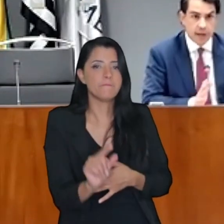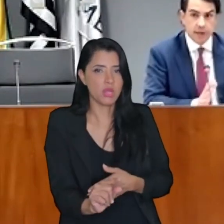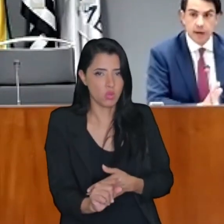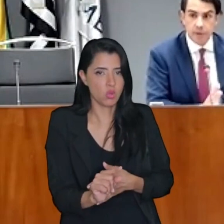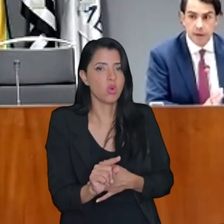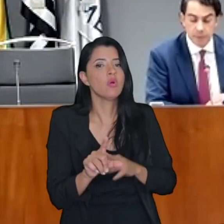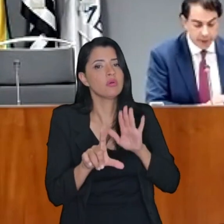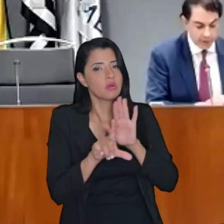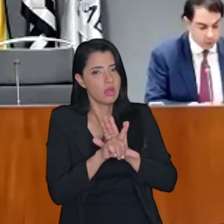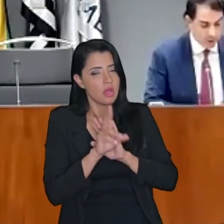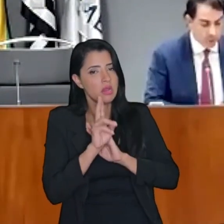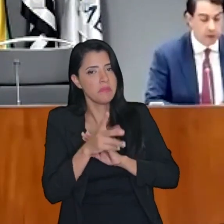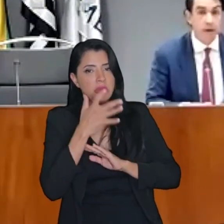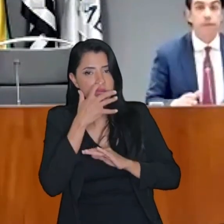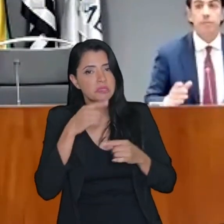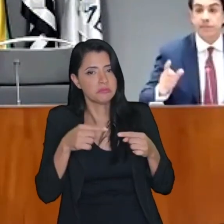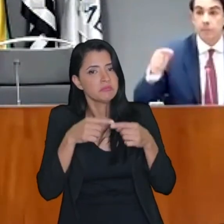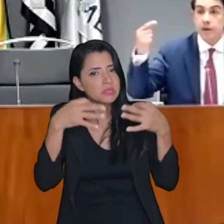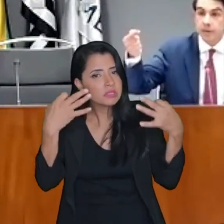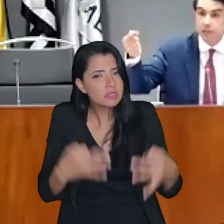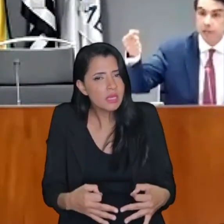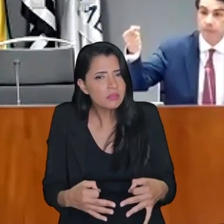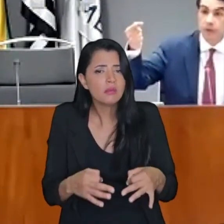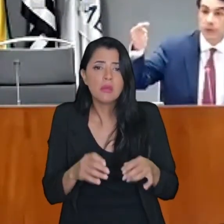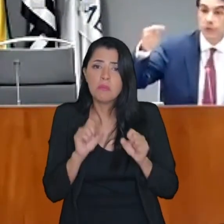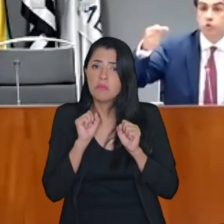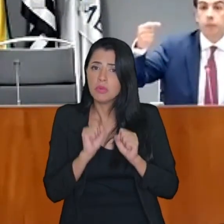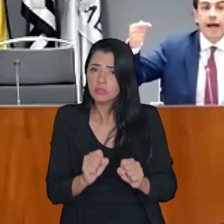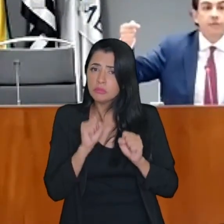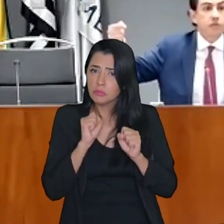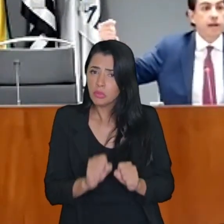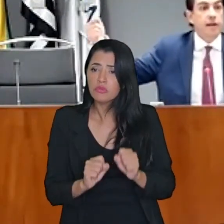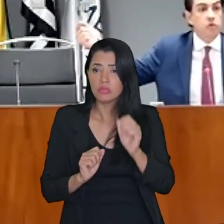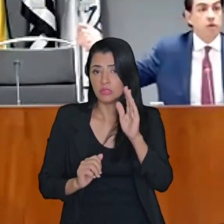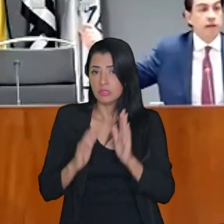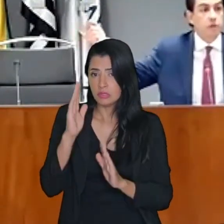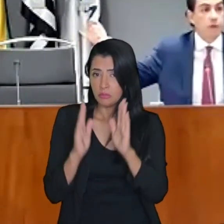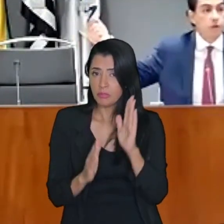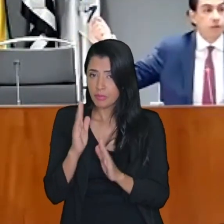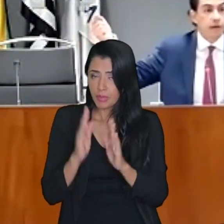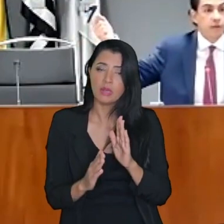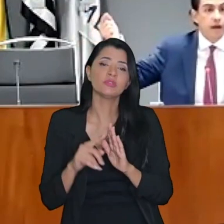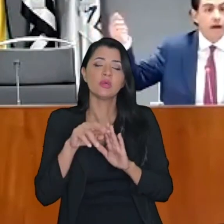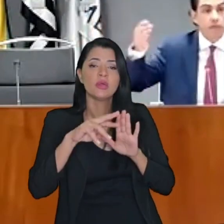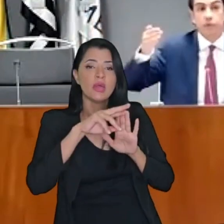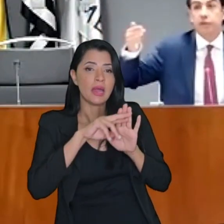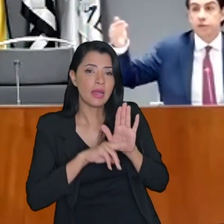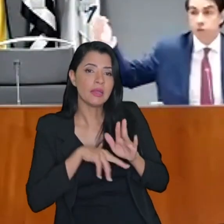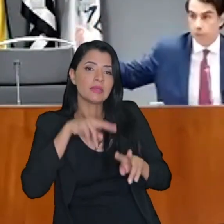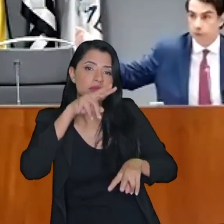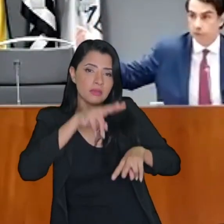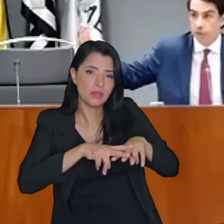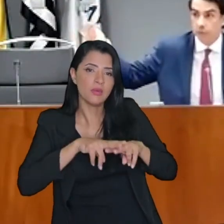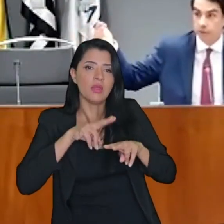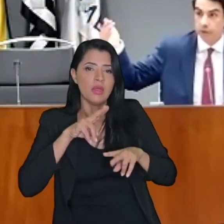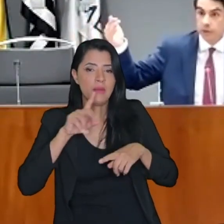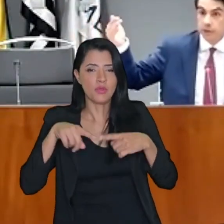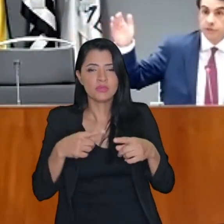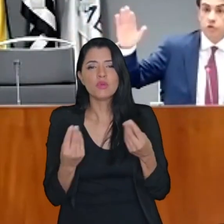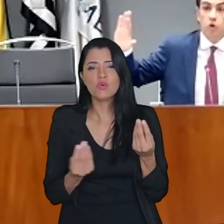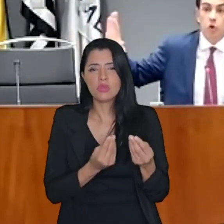menores, e a lei aqui caminha, me parece, corretamente, mas ela permite que os prazos relacionados ao regime carcerário, no que tange à